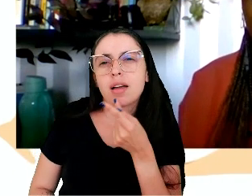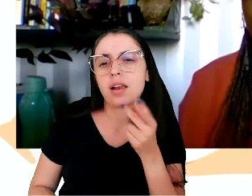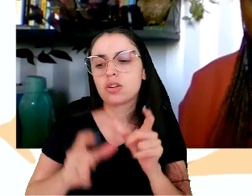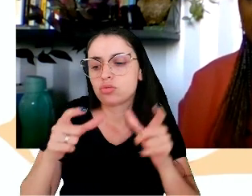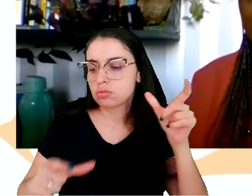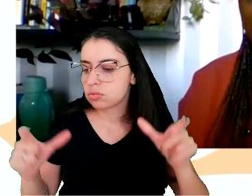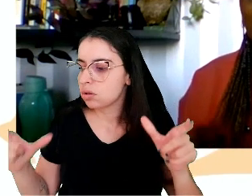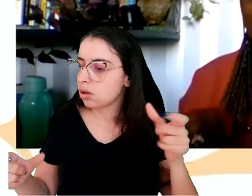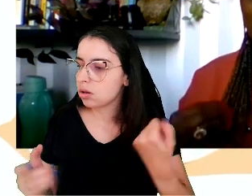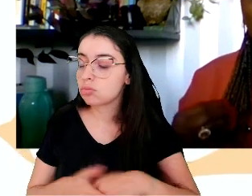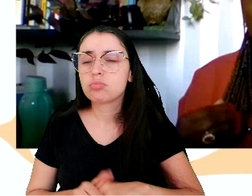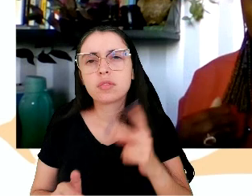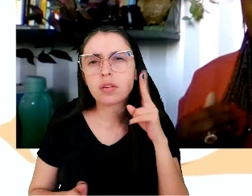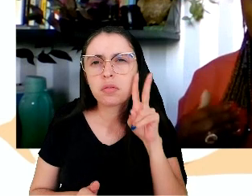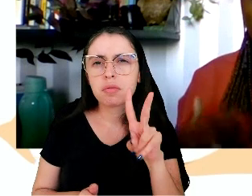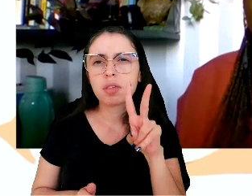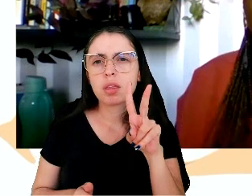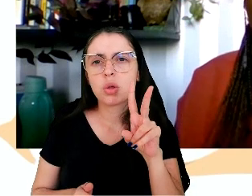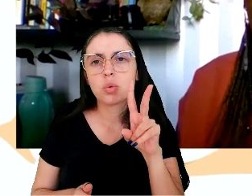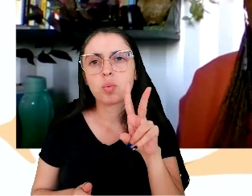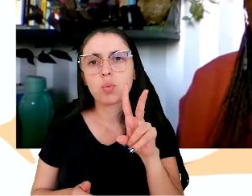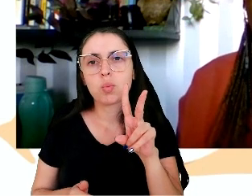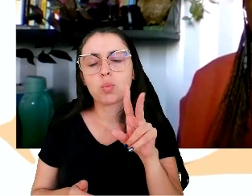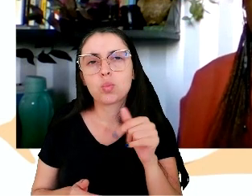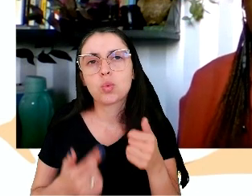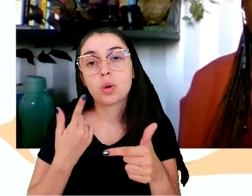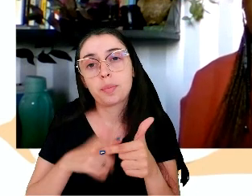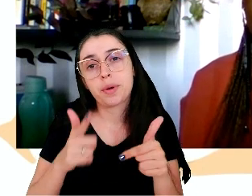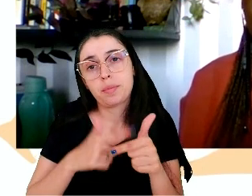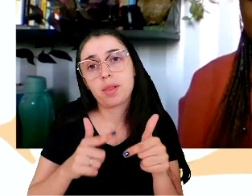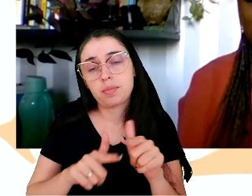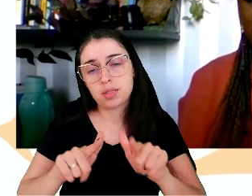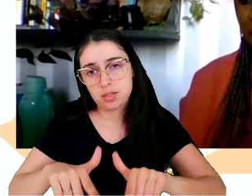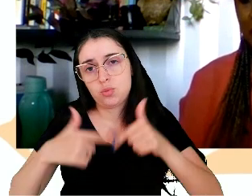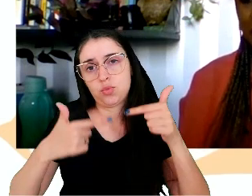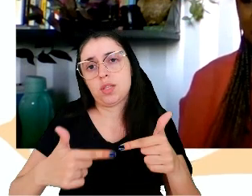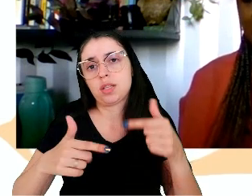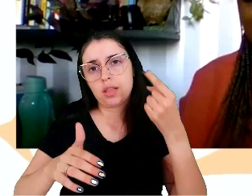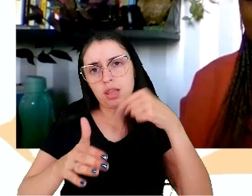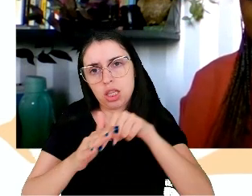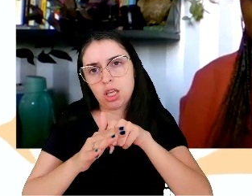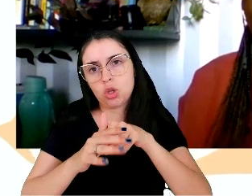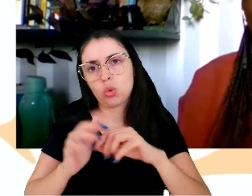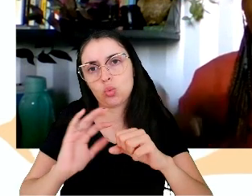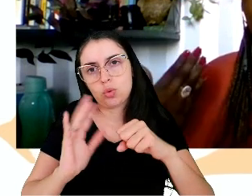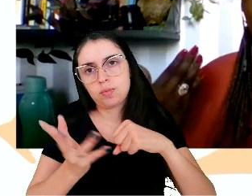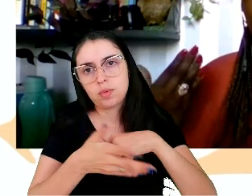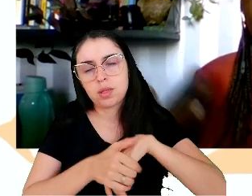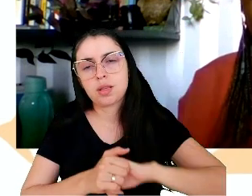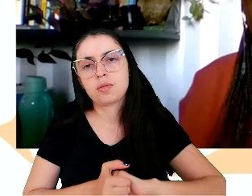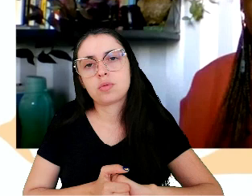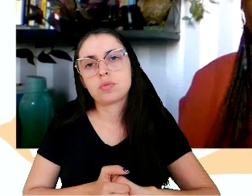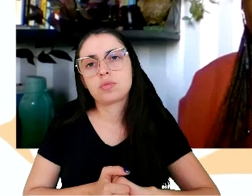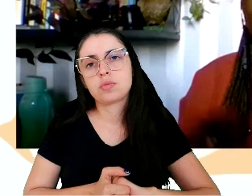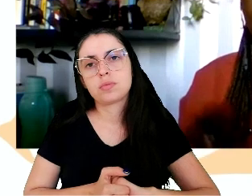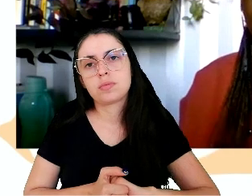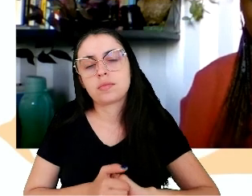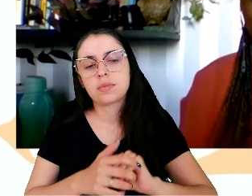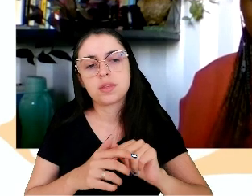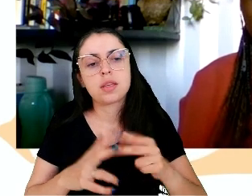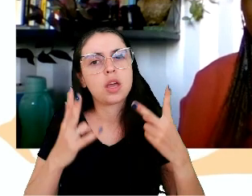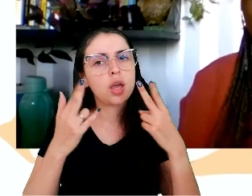porque nós vemos que um grande problema que nós enfrentamos dentro da pandemia é o